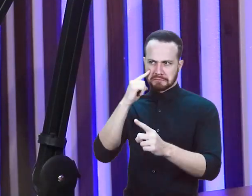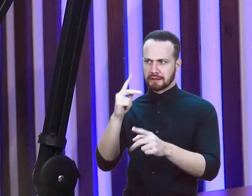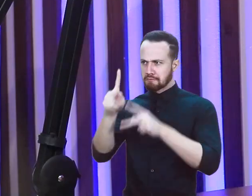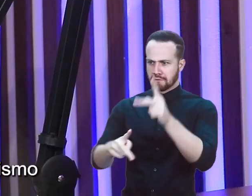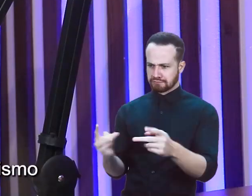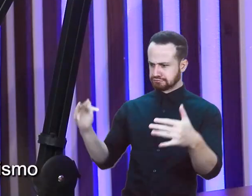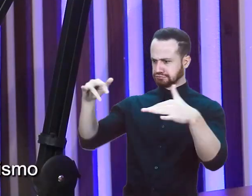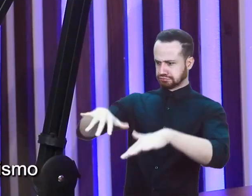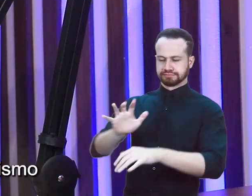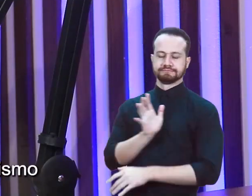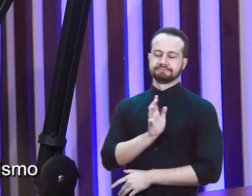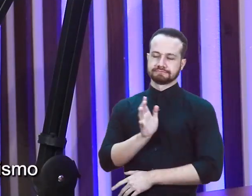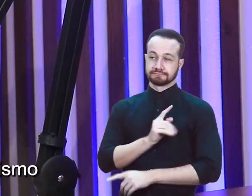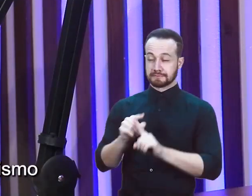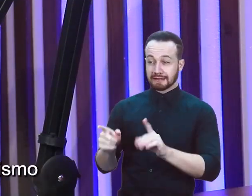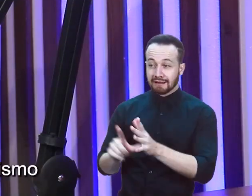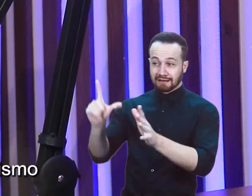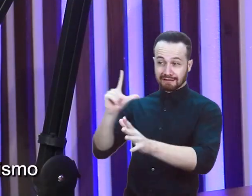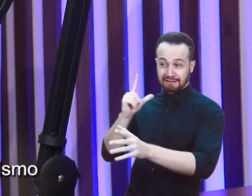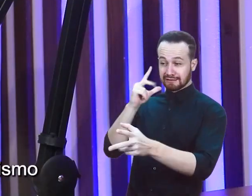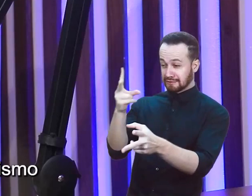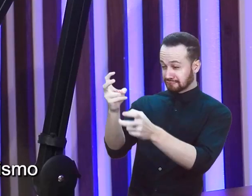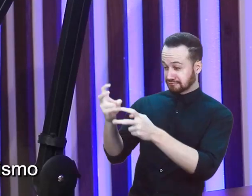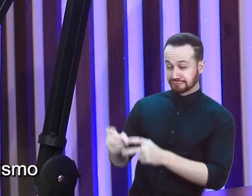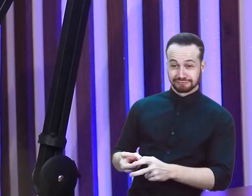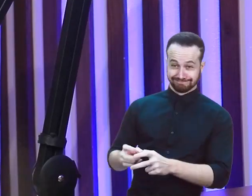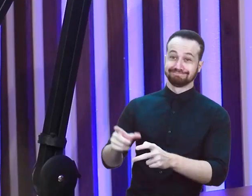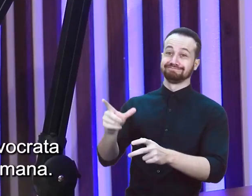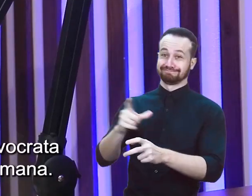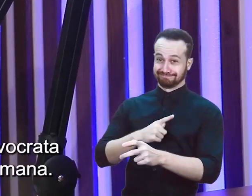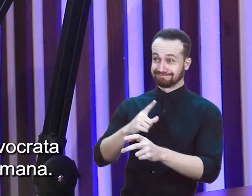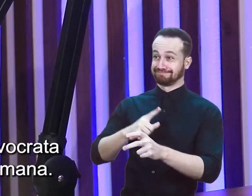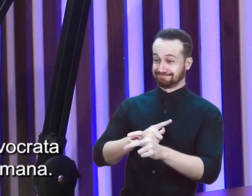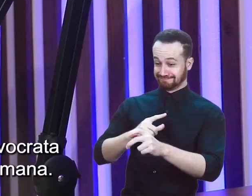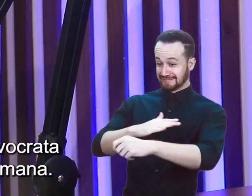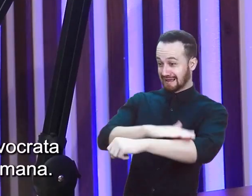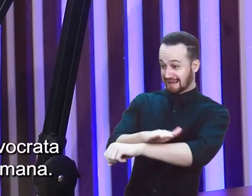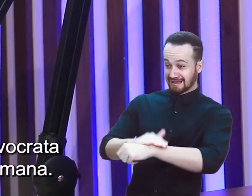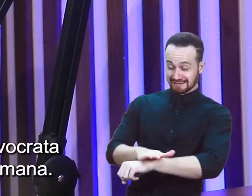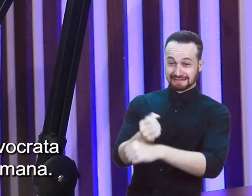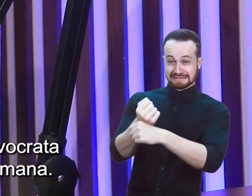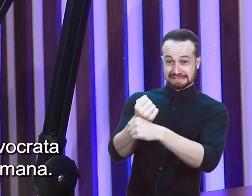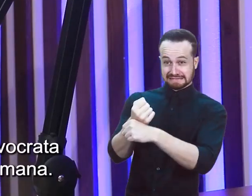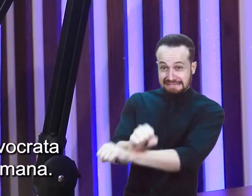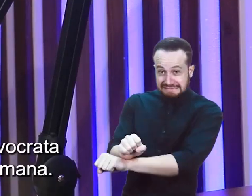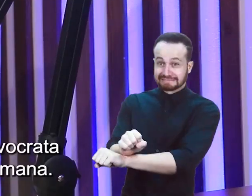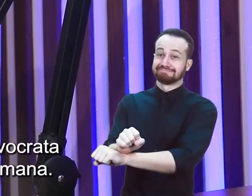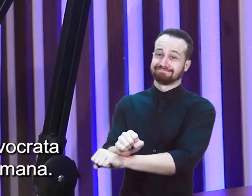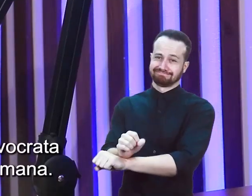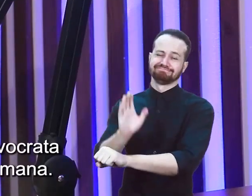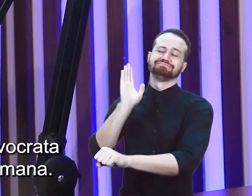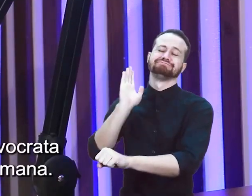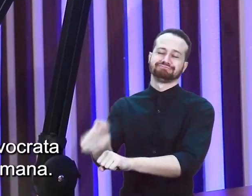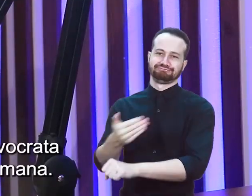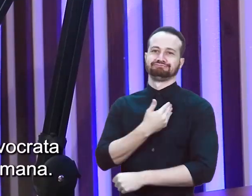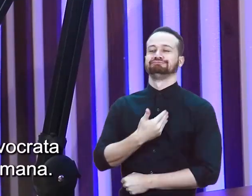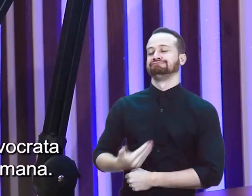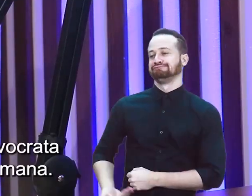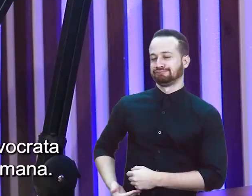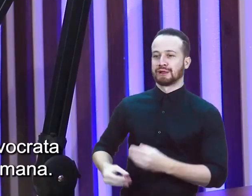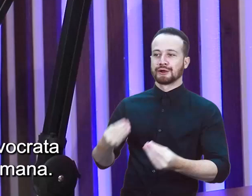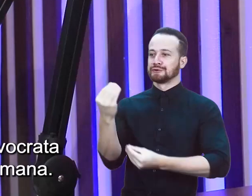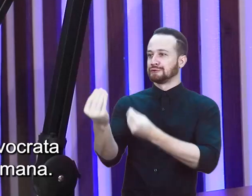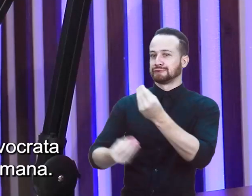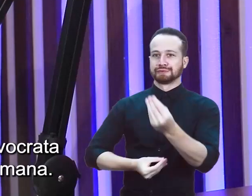povoado. Então, para ser explorado, o racismo e a escravização, o sistema escravocrata, já é a